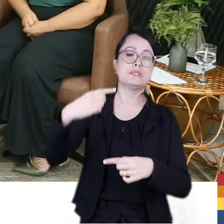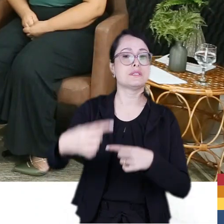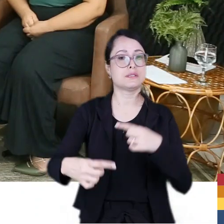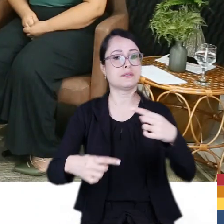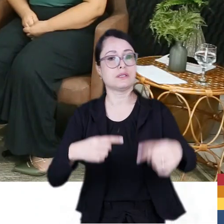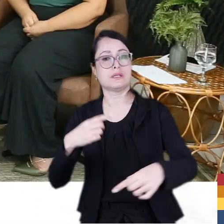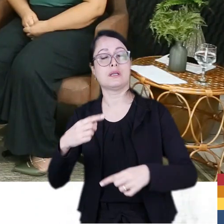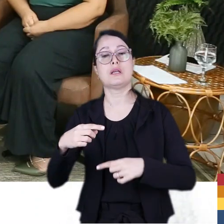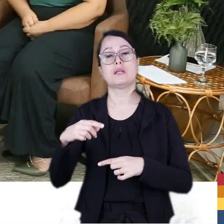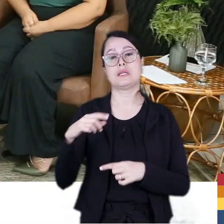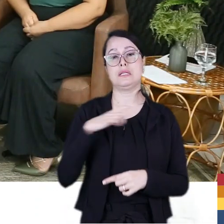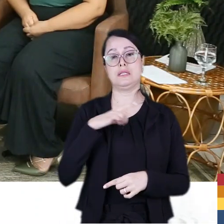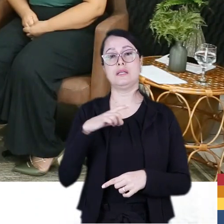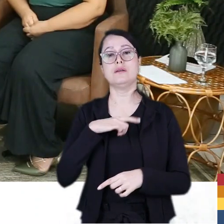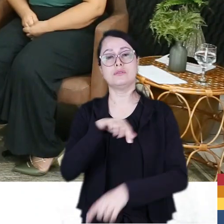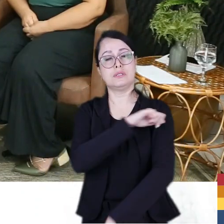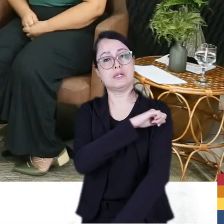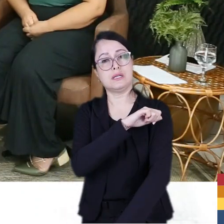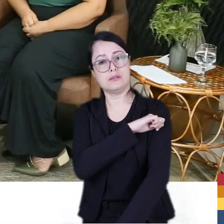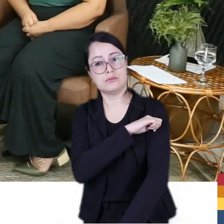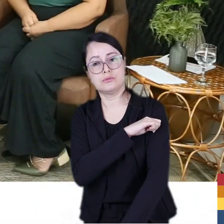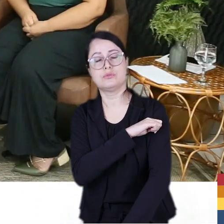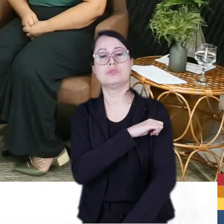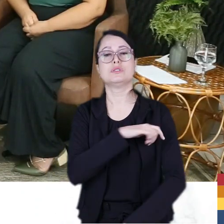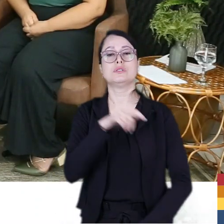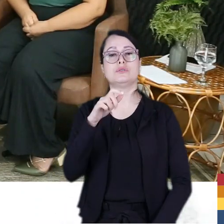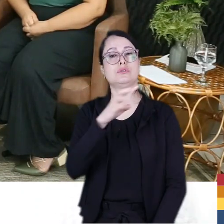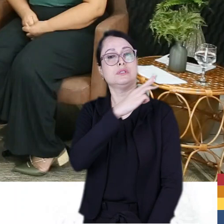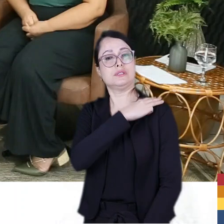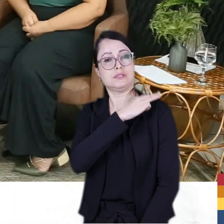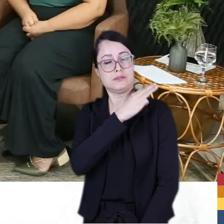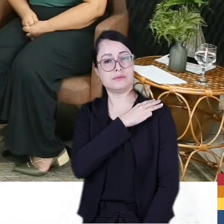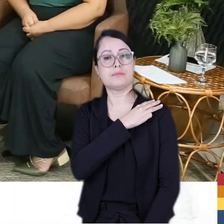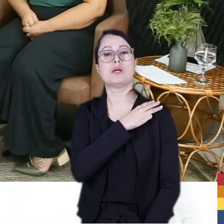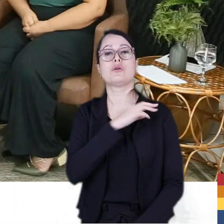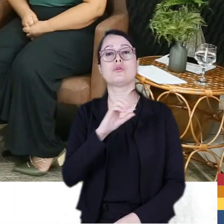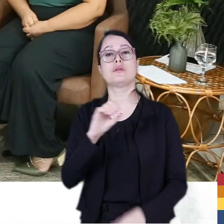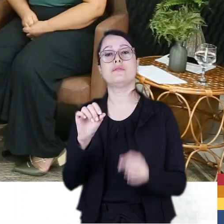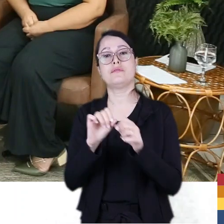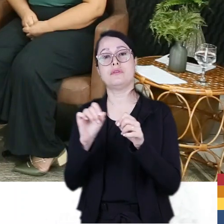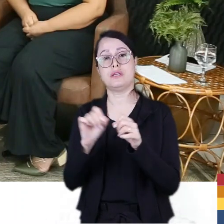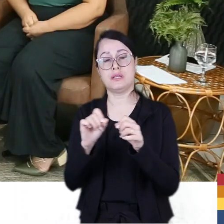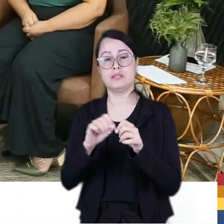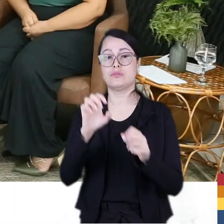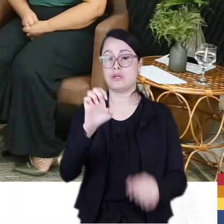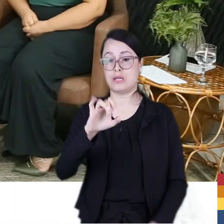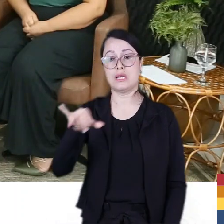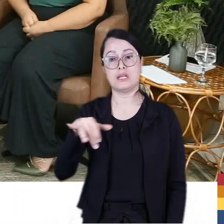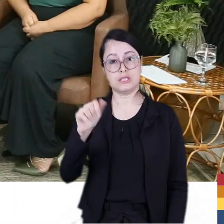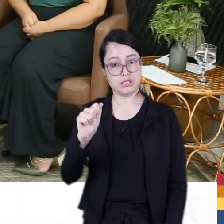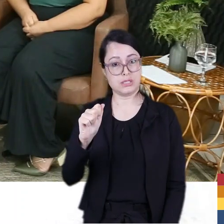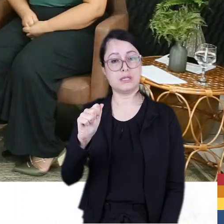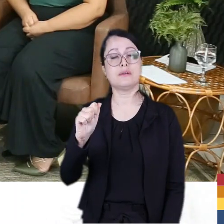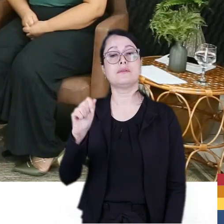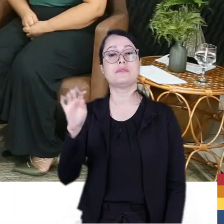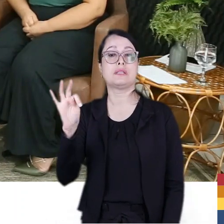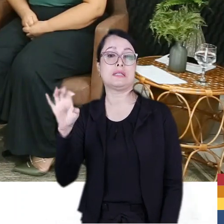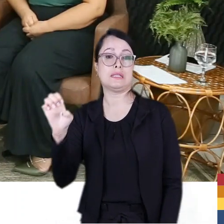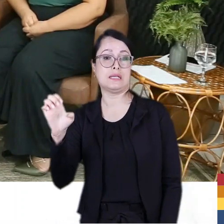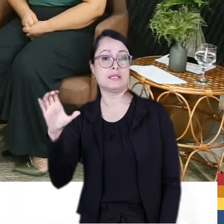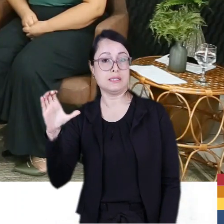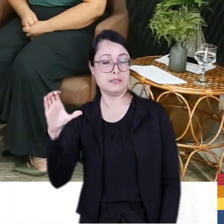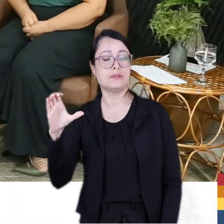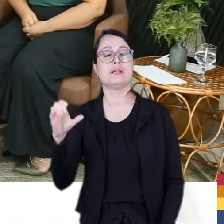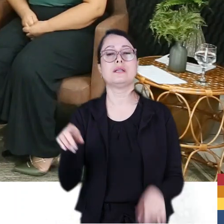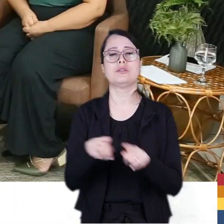básica que pode ser em tempo parcial ou integral e subsequentes quando eles estão destinados